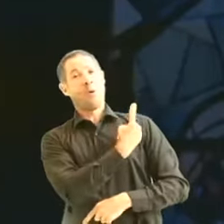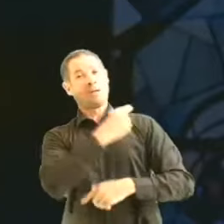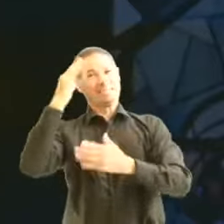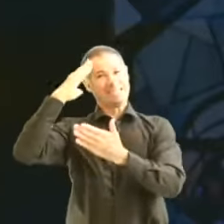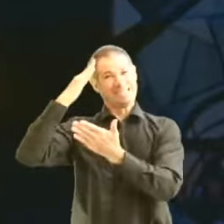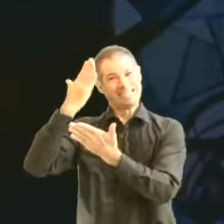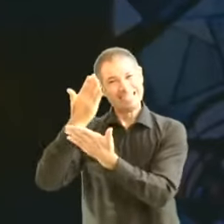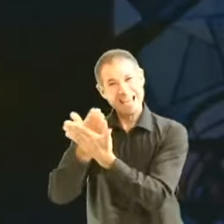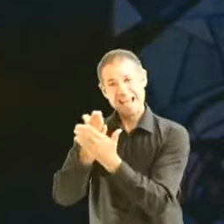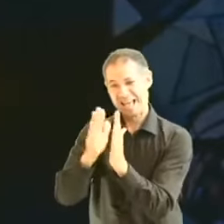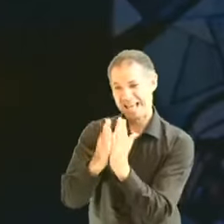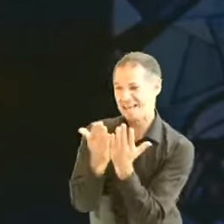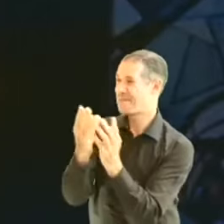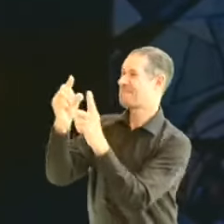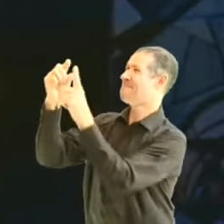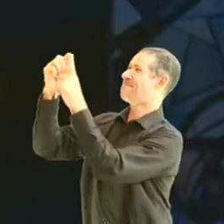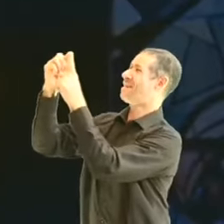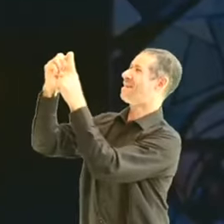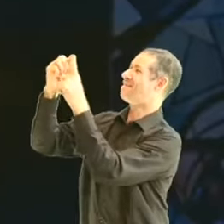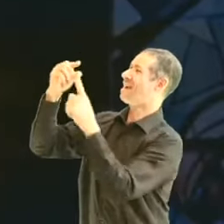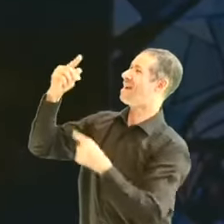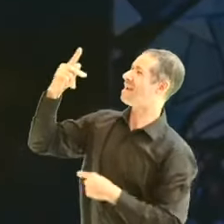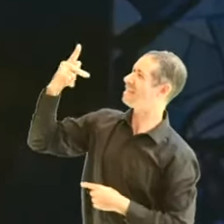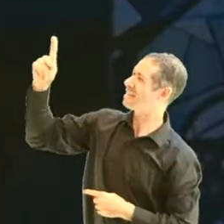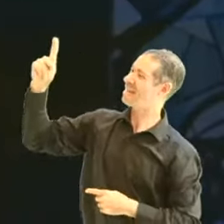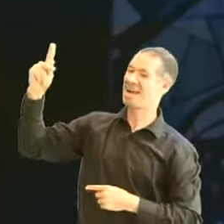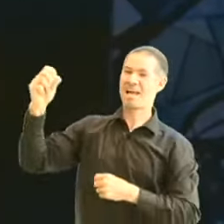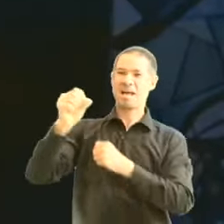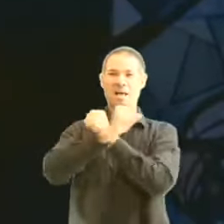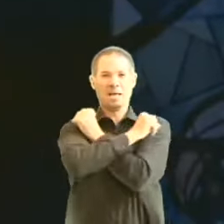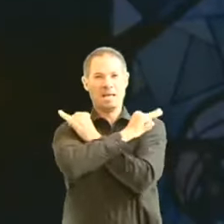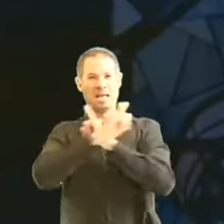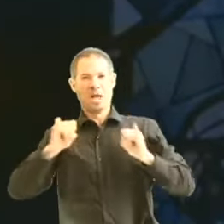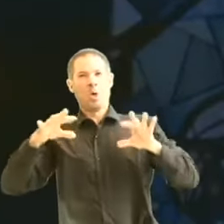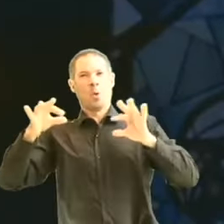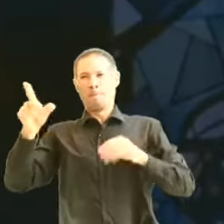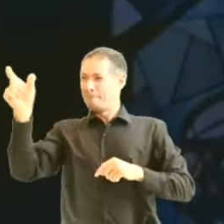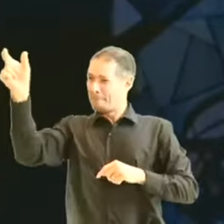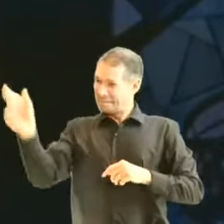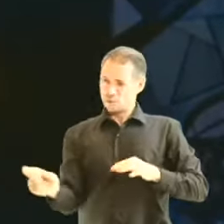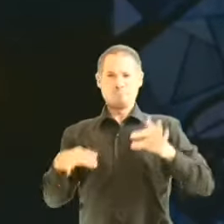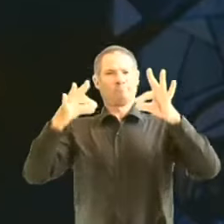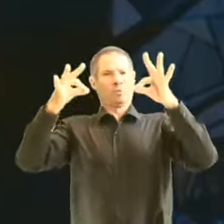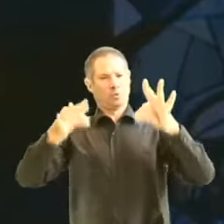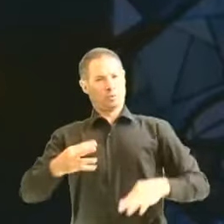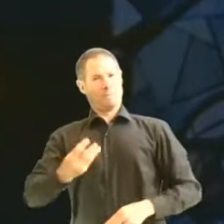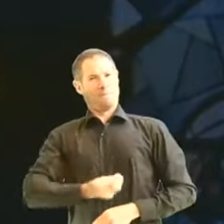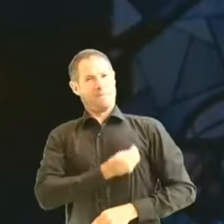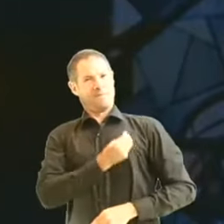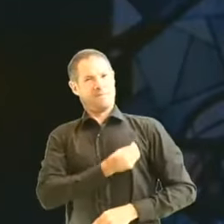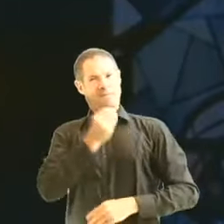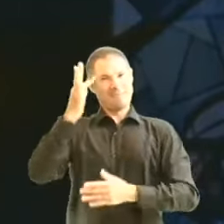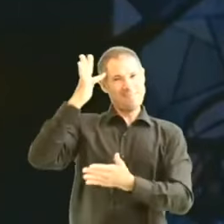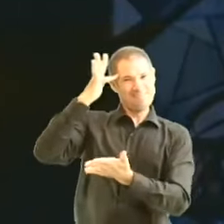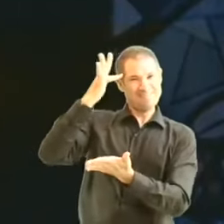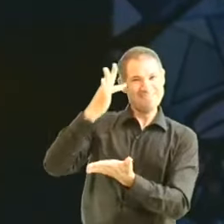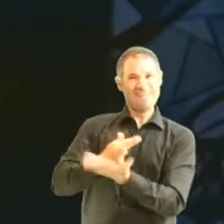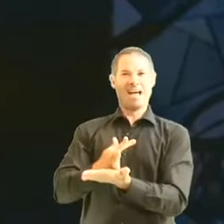crer na palavra desse profeta: o justo vive pela fé.